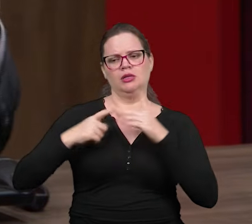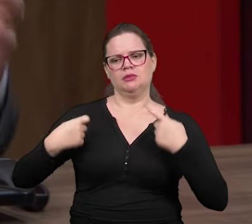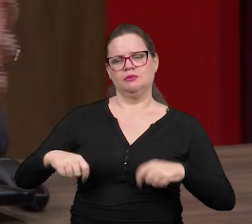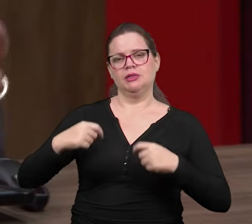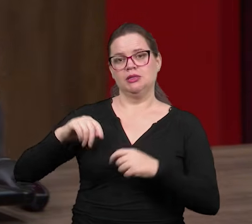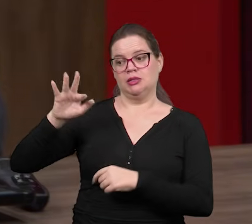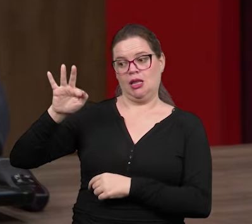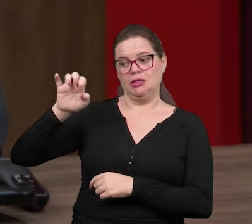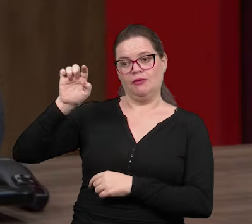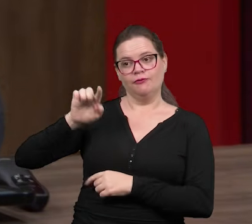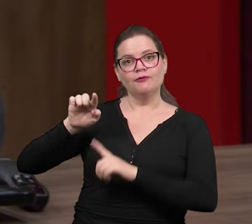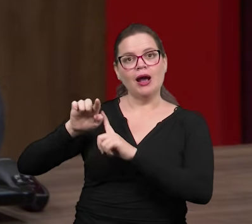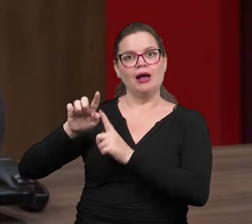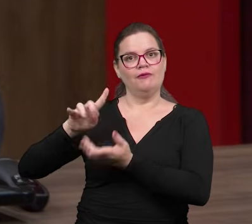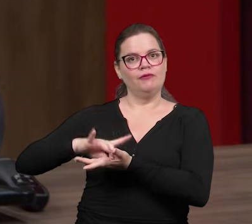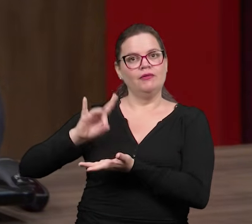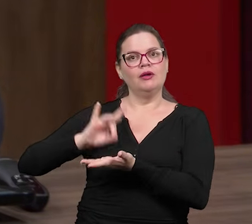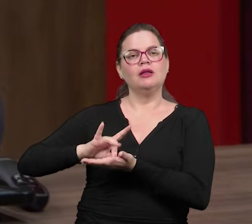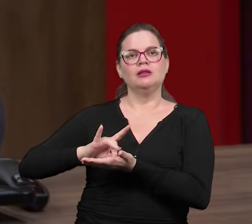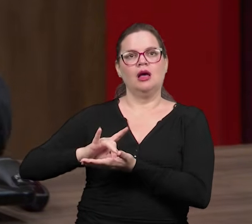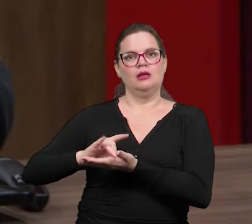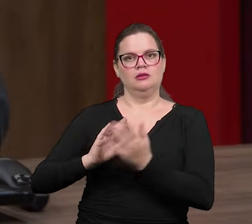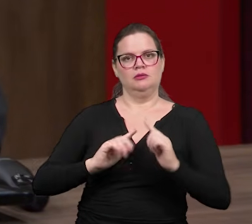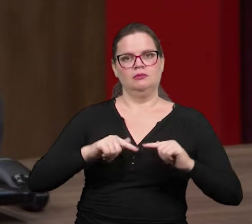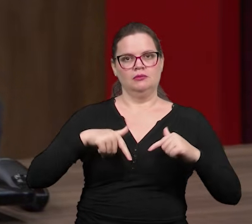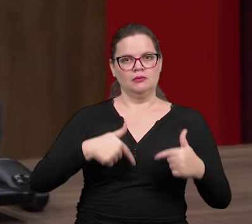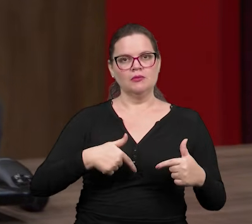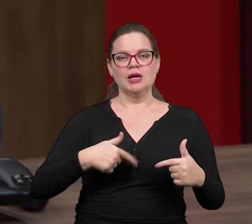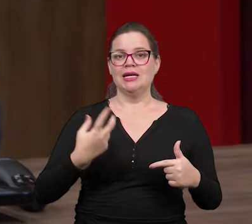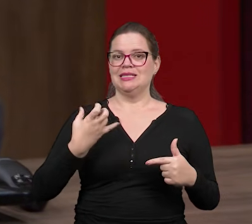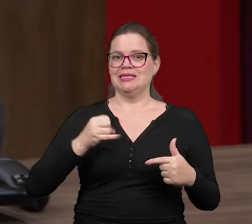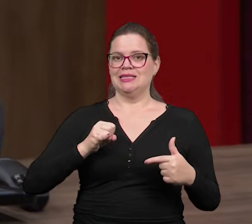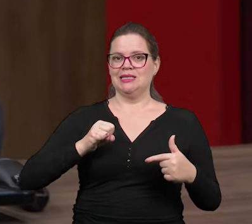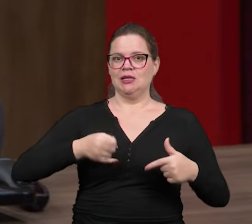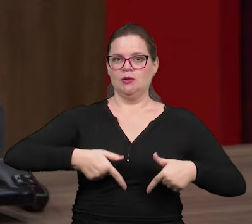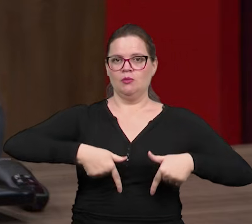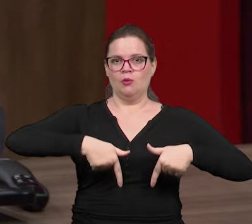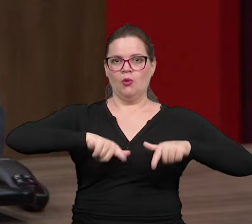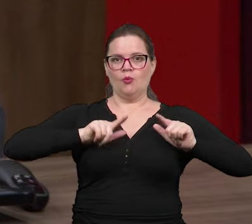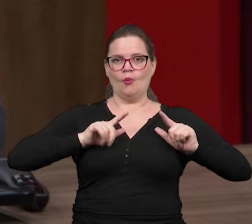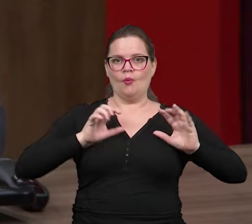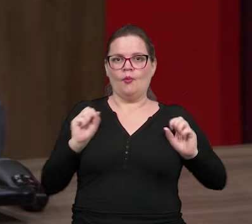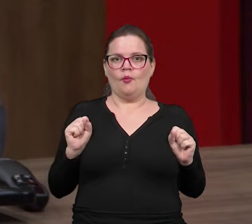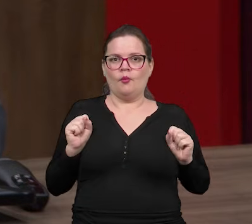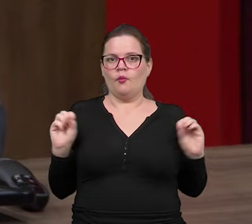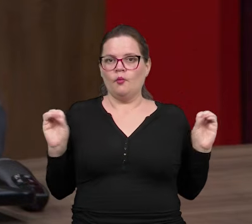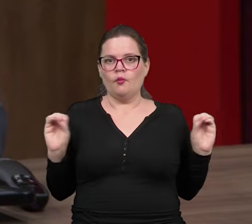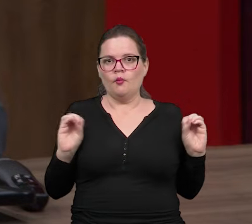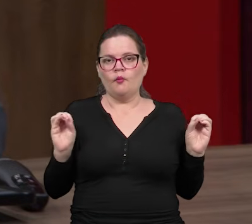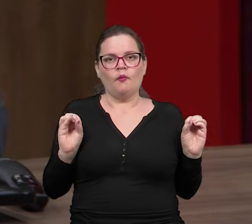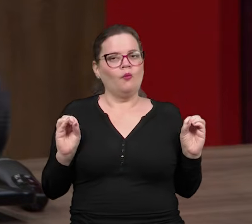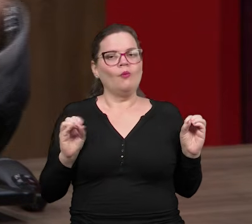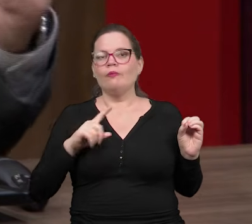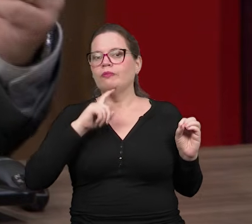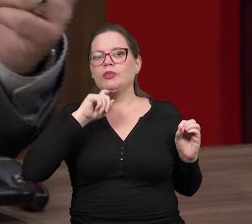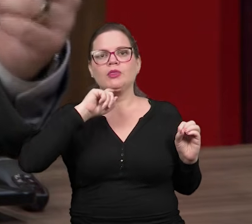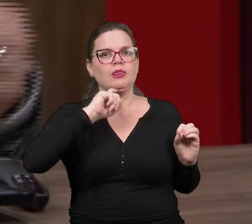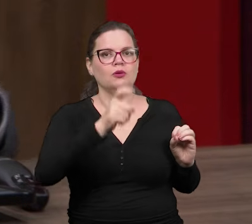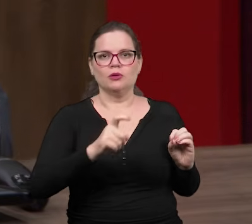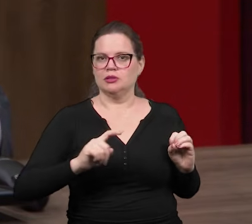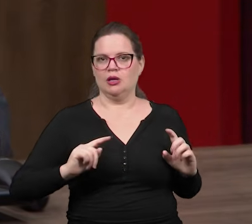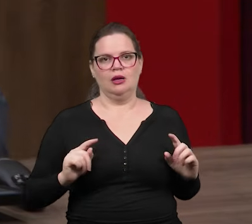fé verdadeira que nós estamos falando, se essa fé verdadeira não operar na nossa vida, não há vitória. A vitória ela vem pela